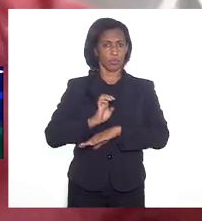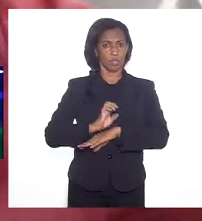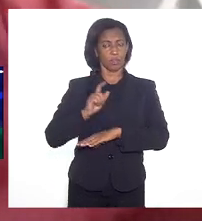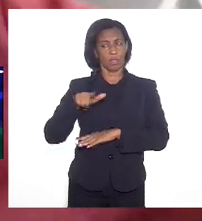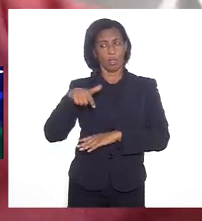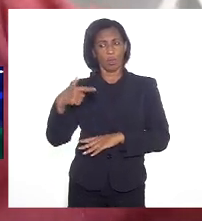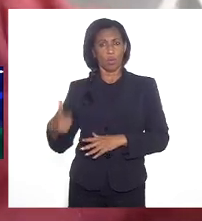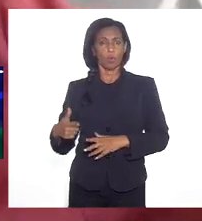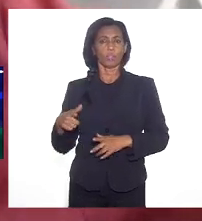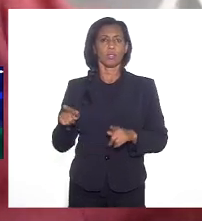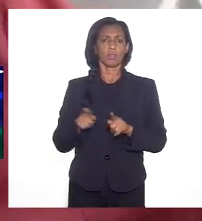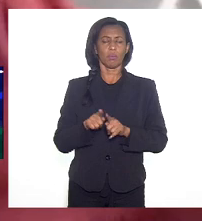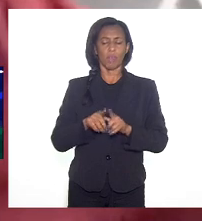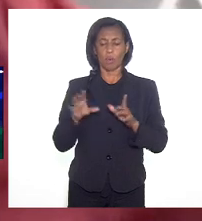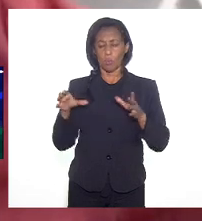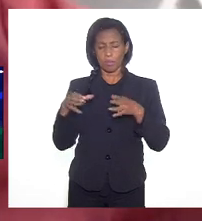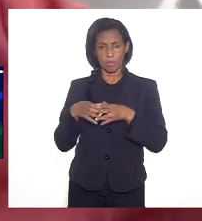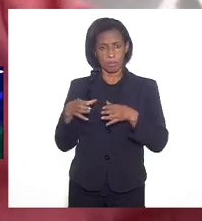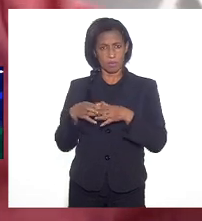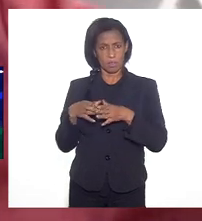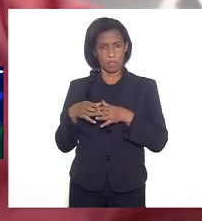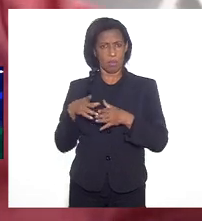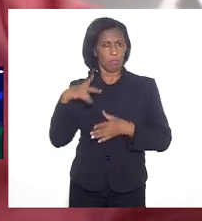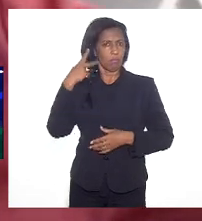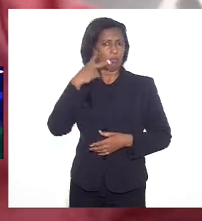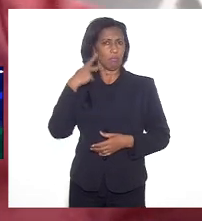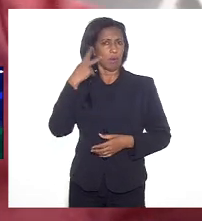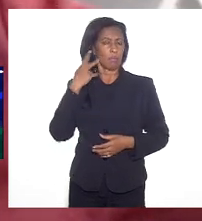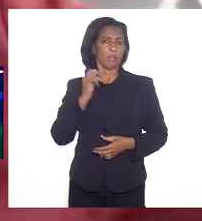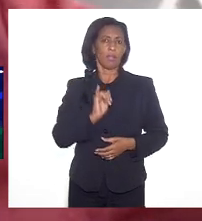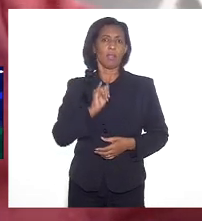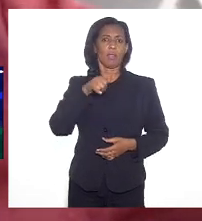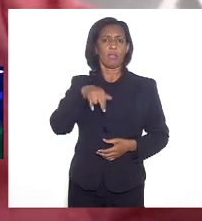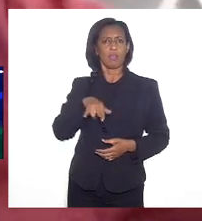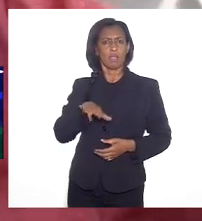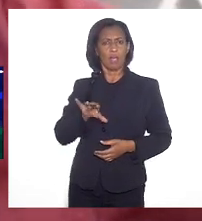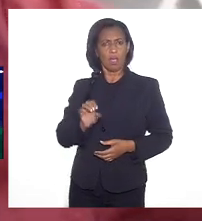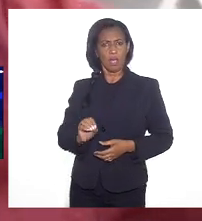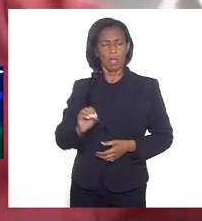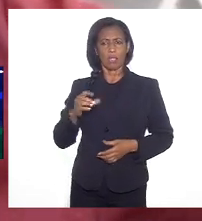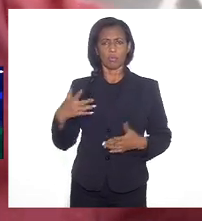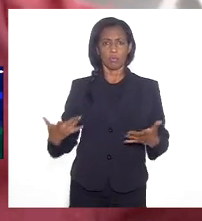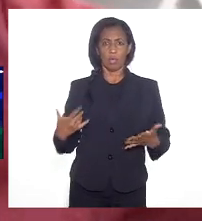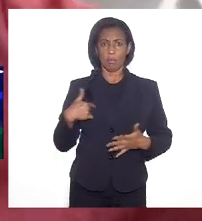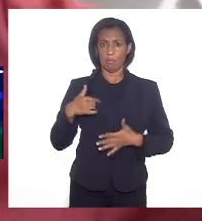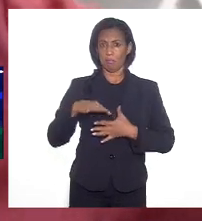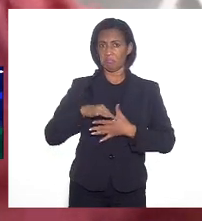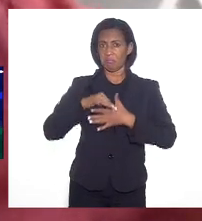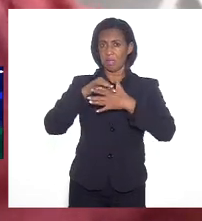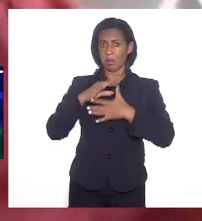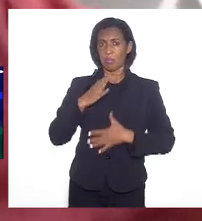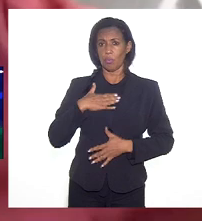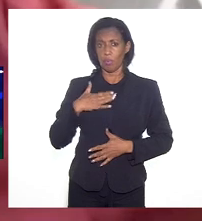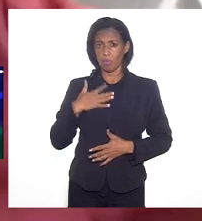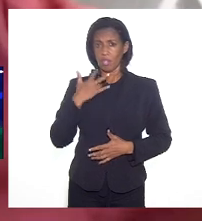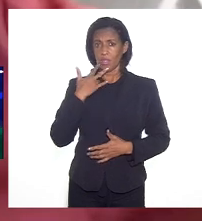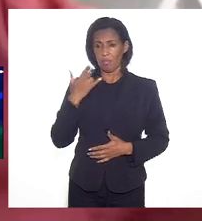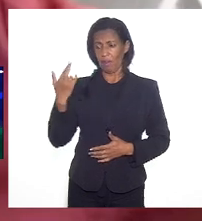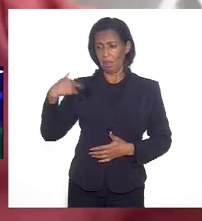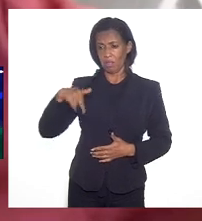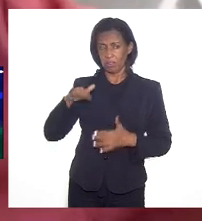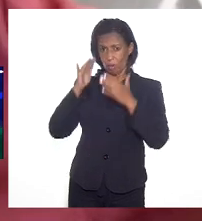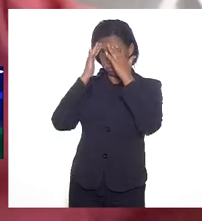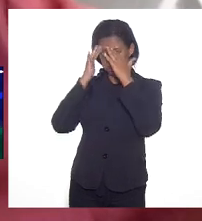parlamentar de inquérito que eu quero citar é exatamente aquela que presidida por mim que trata da intolerância